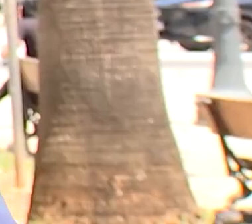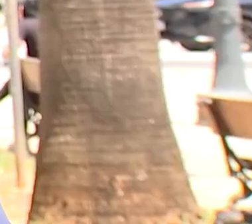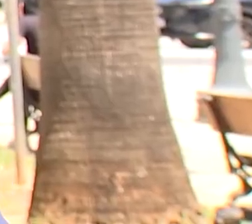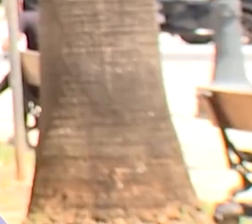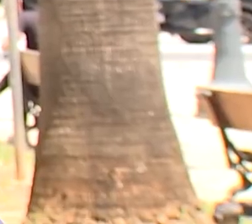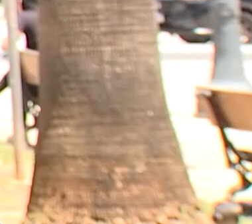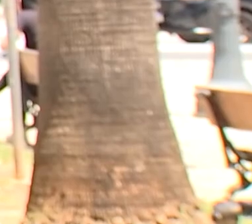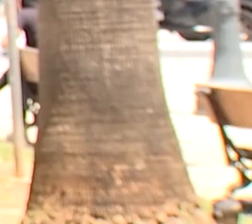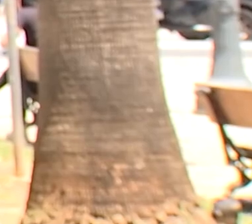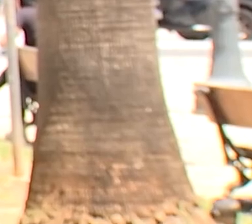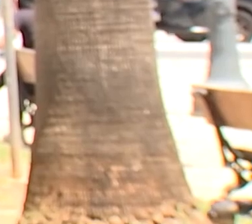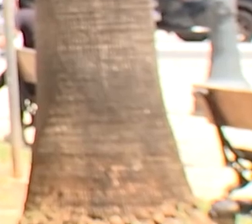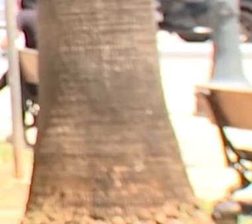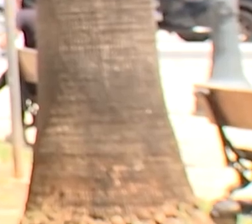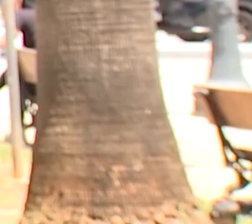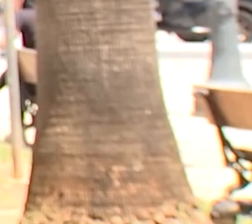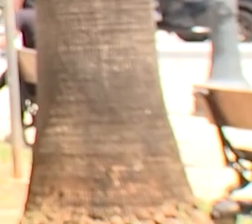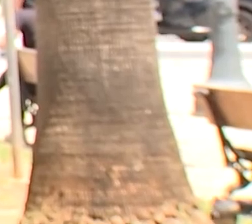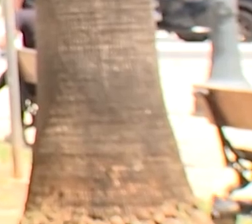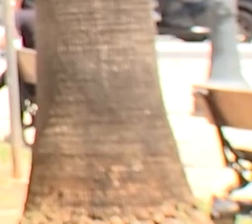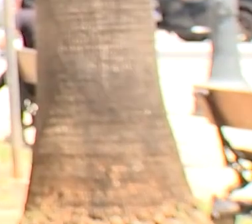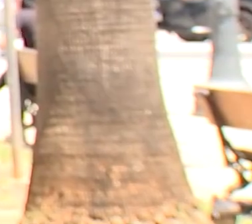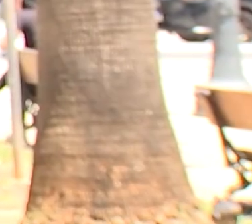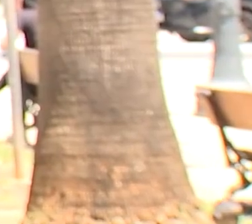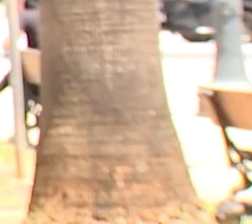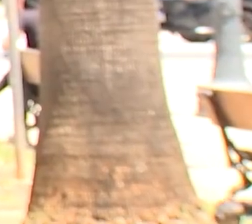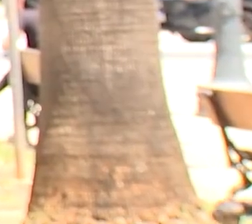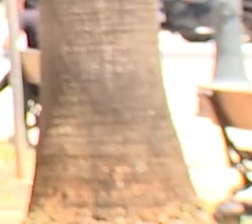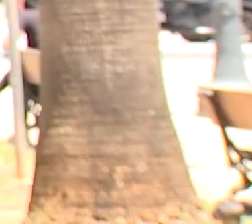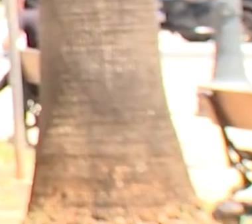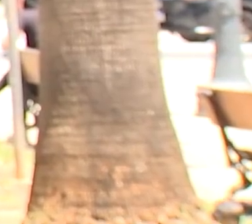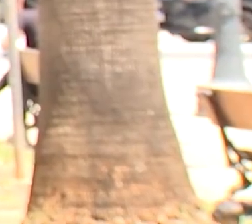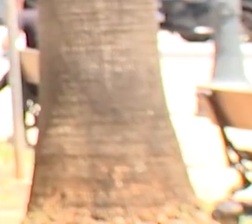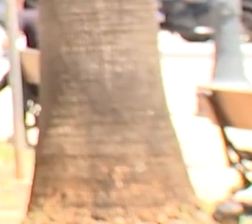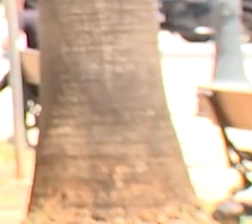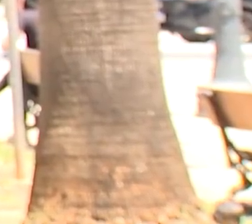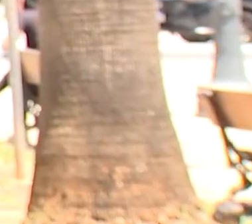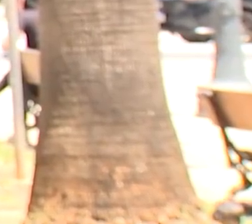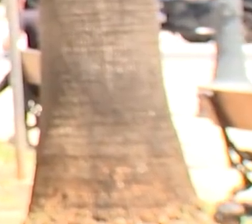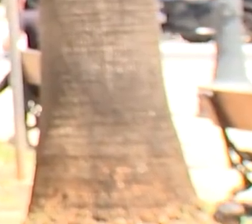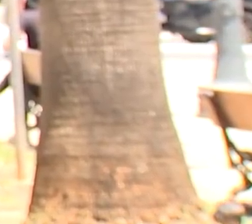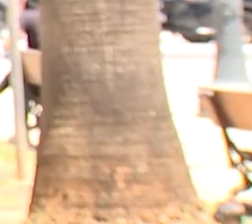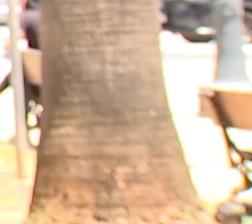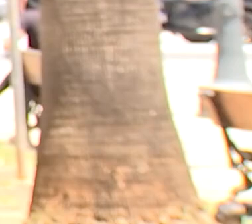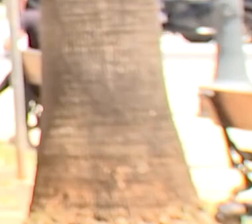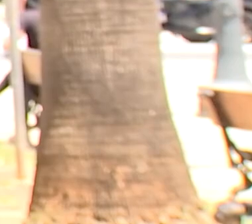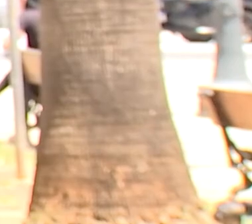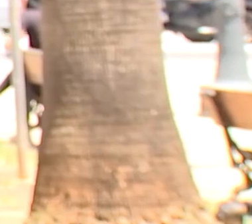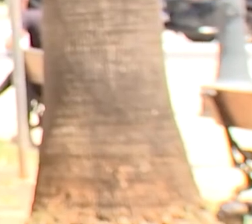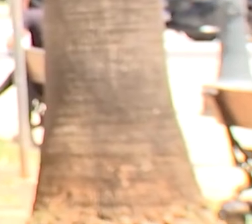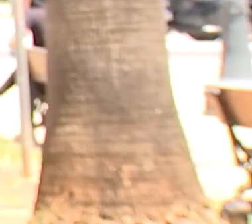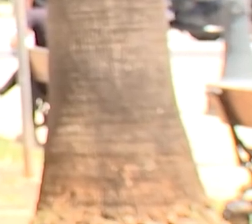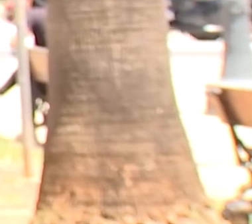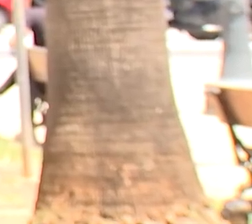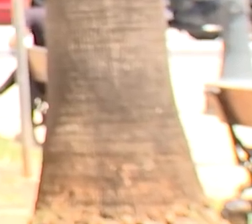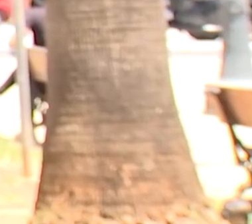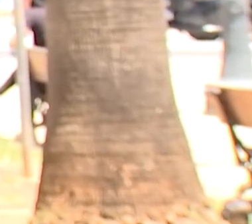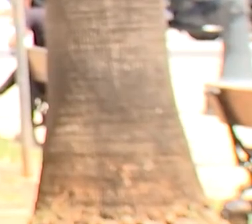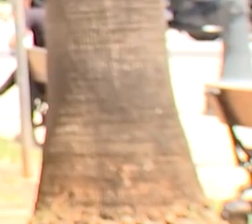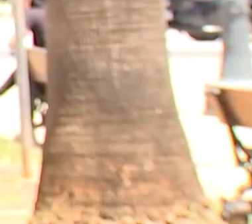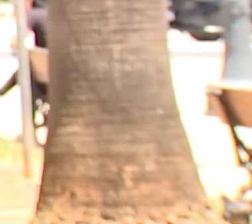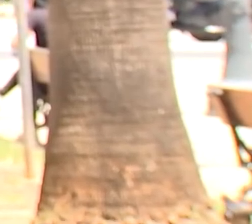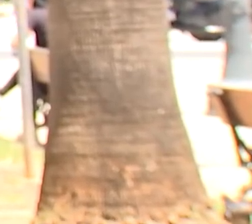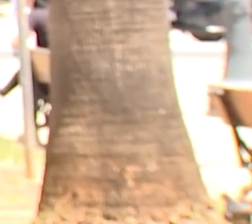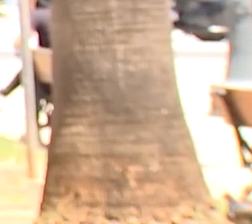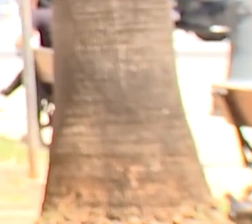me disse que tem saudade de muita coisa. Onde é que a saudade pega no seu caso, Carlos? Menino, o negócio é o seguinte, saudade pega